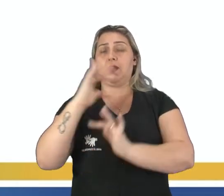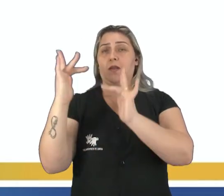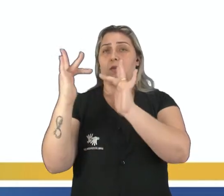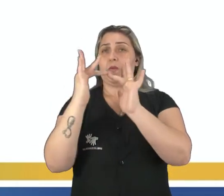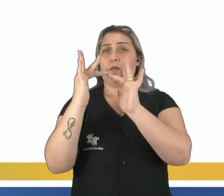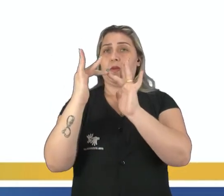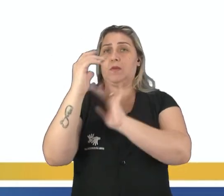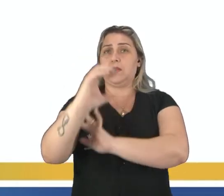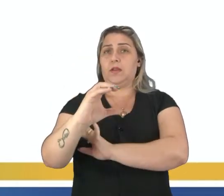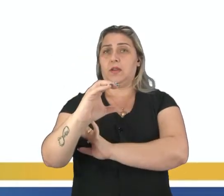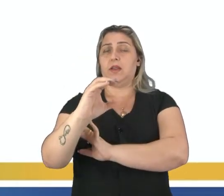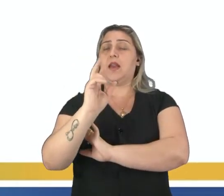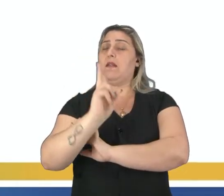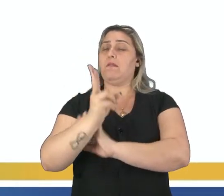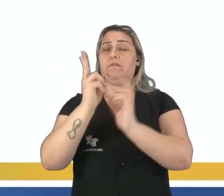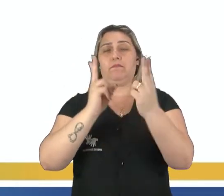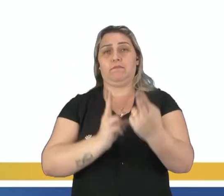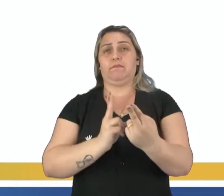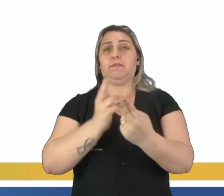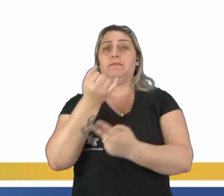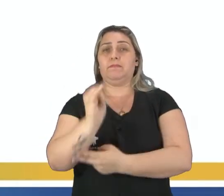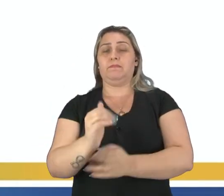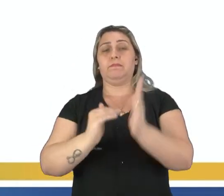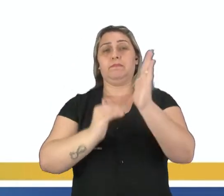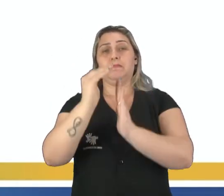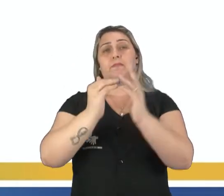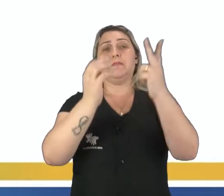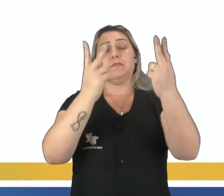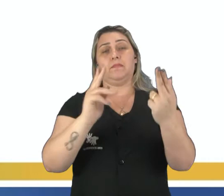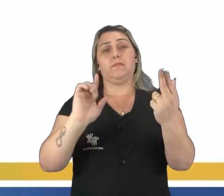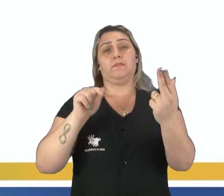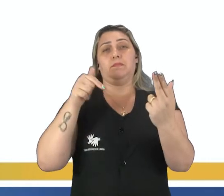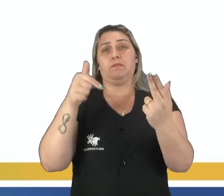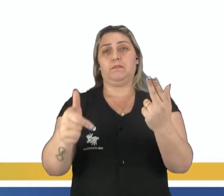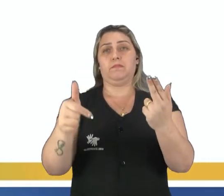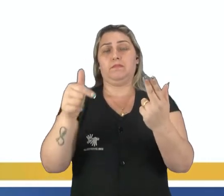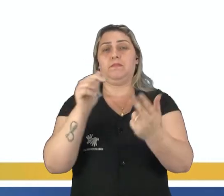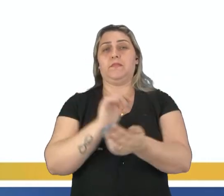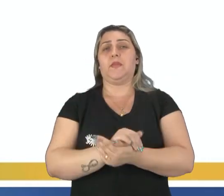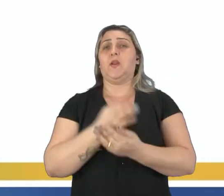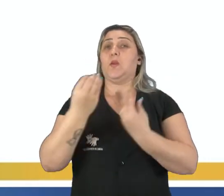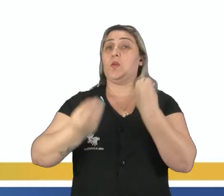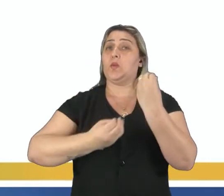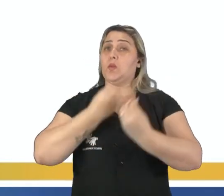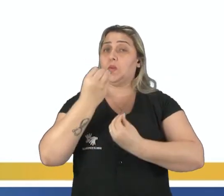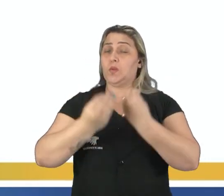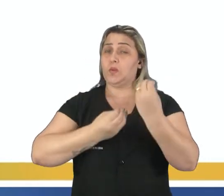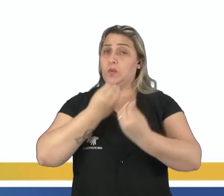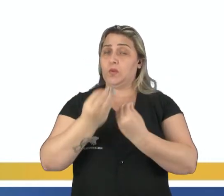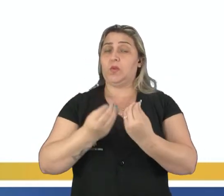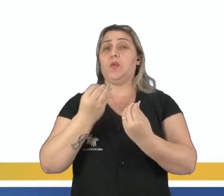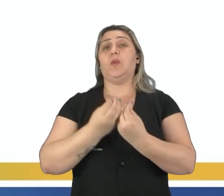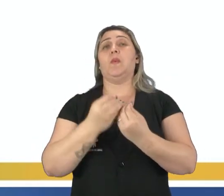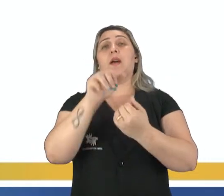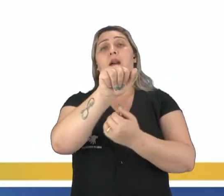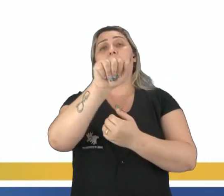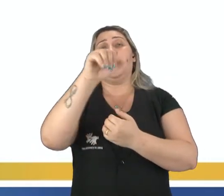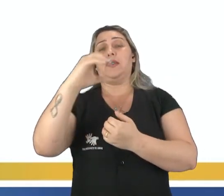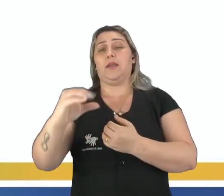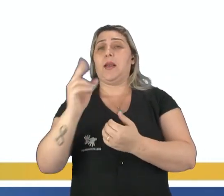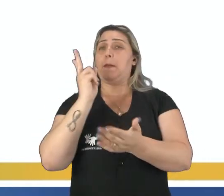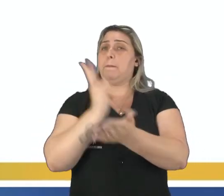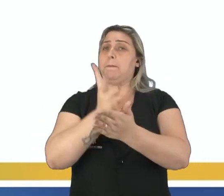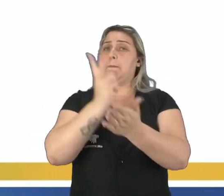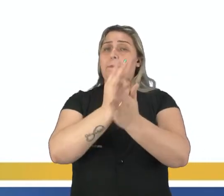contato com C, a mesma coisa. Se a temperatura de um fosse igual a outro, como consequência, A e C estariam à